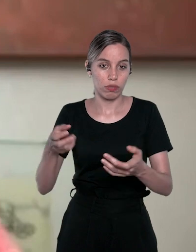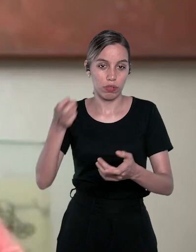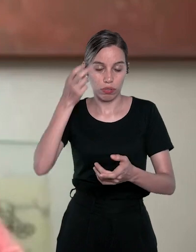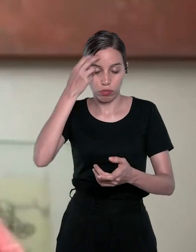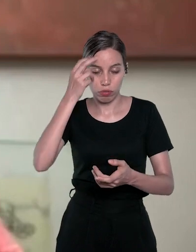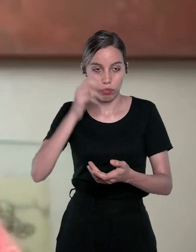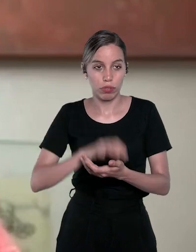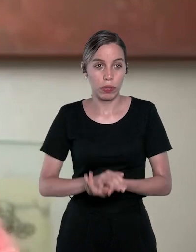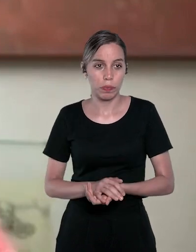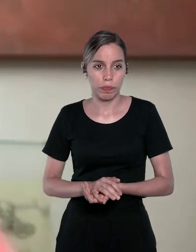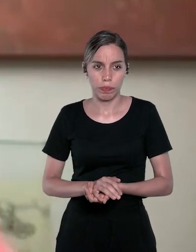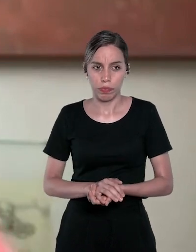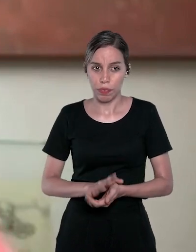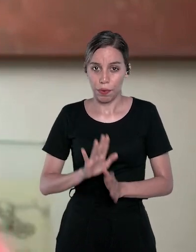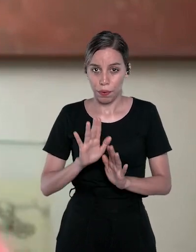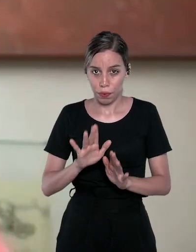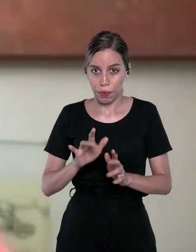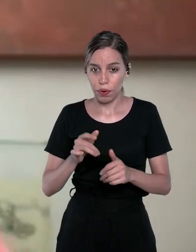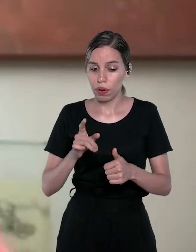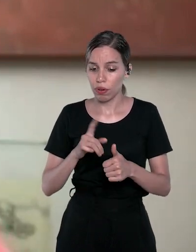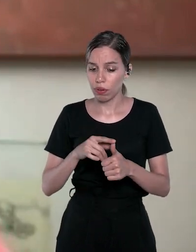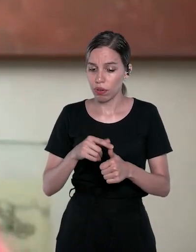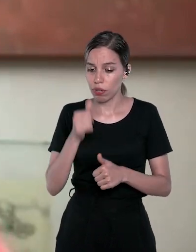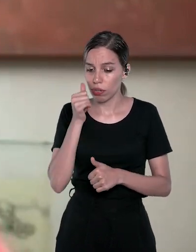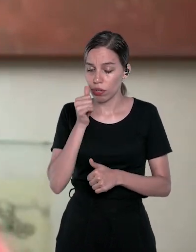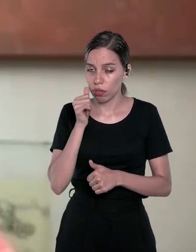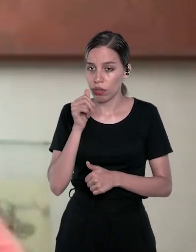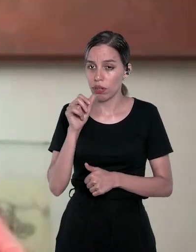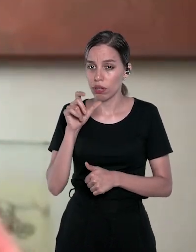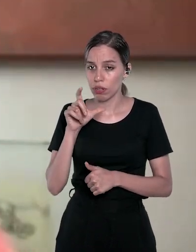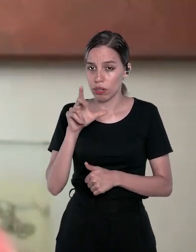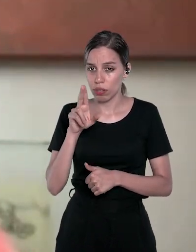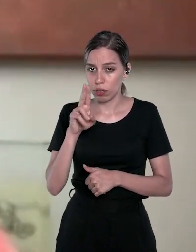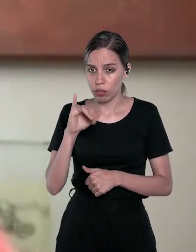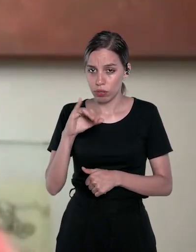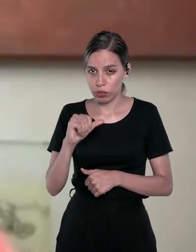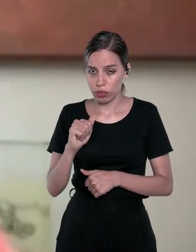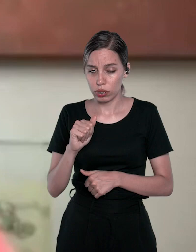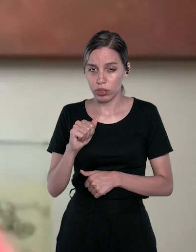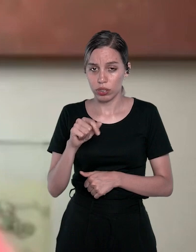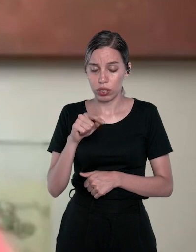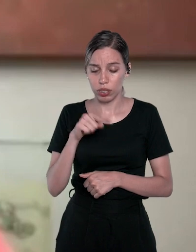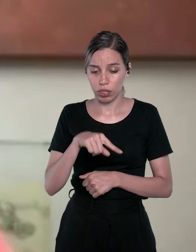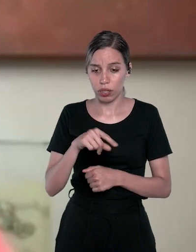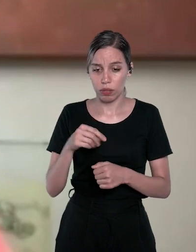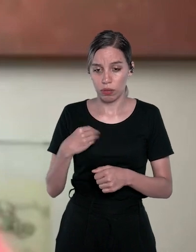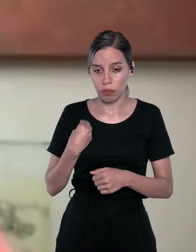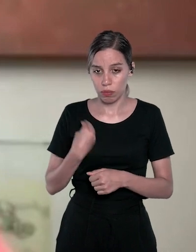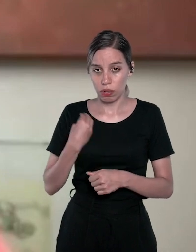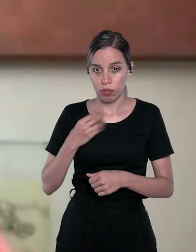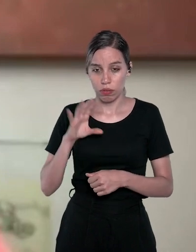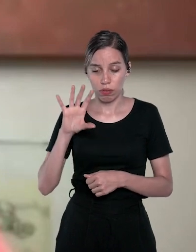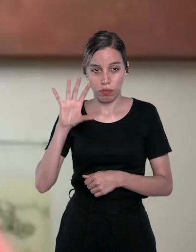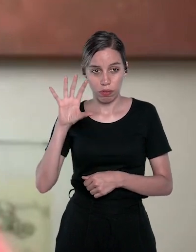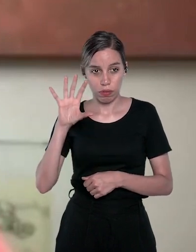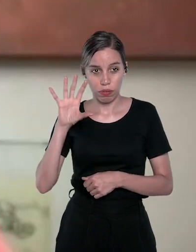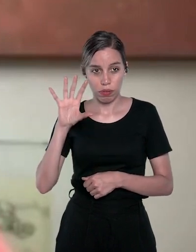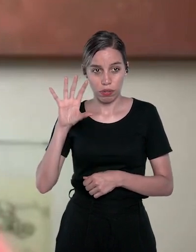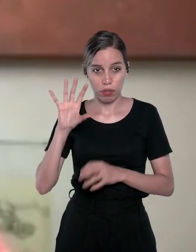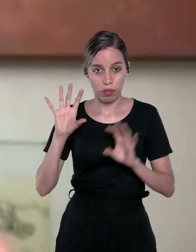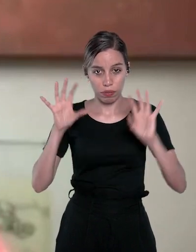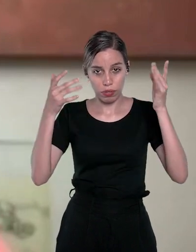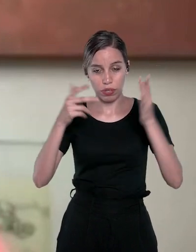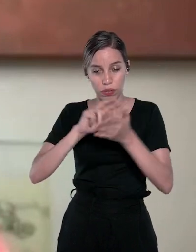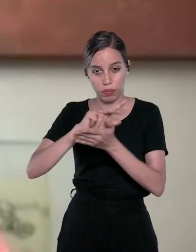obviamente. A dona Lúcia teve um papel importante. Dona Lúcia era frequentadora habitual do Centro de